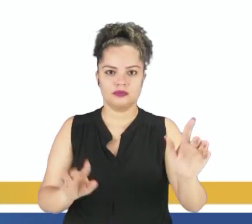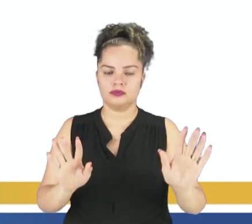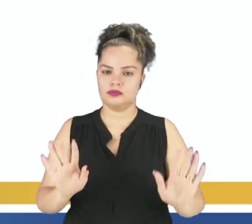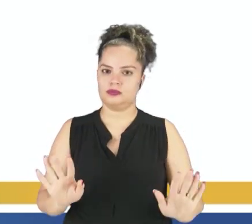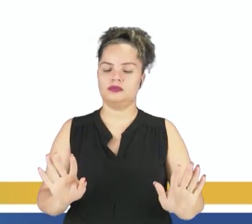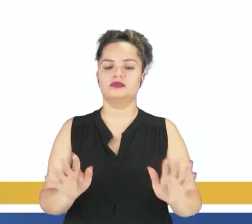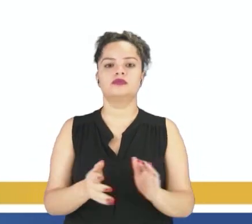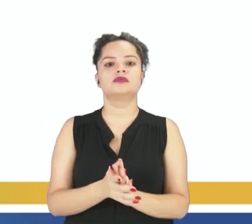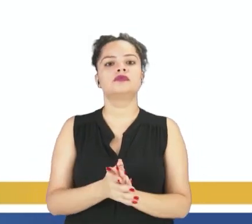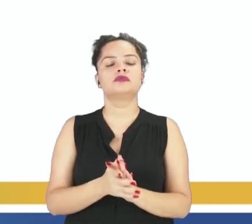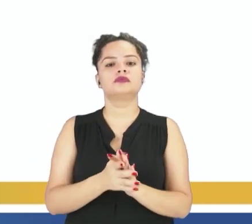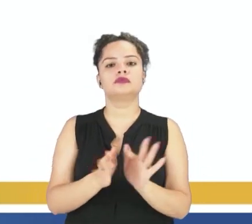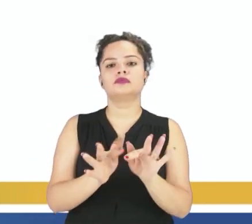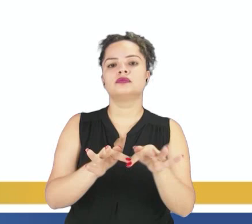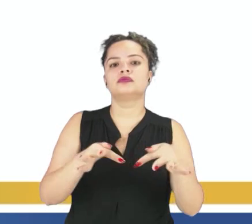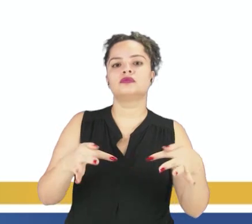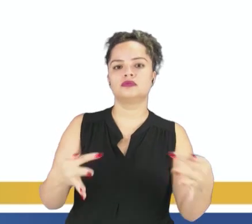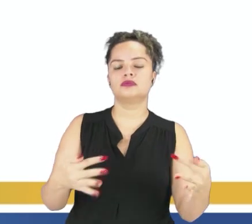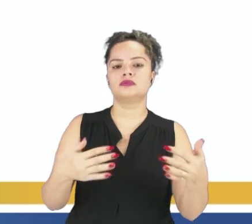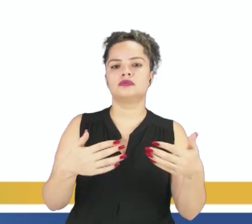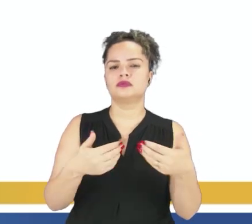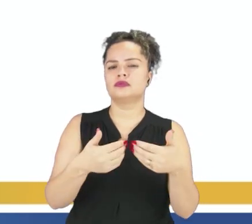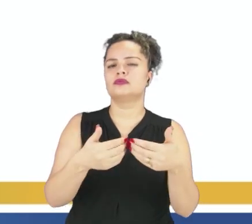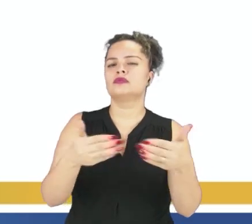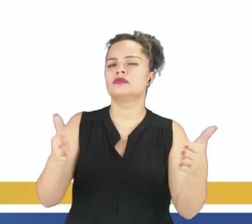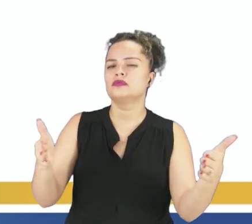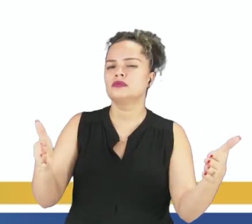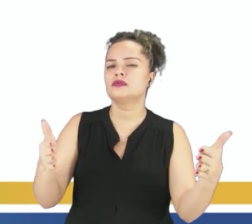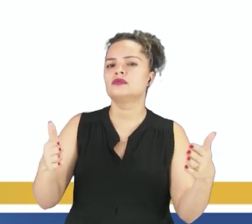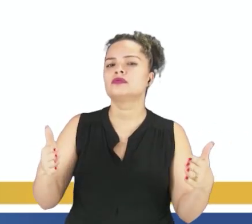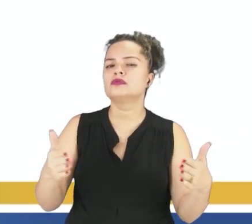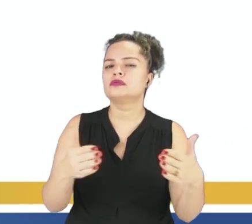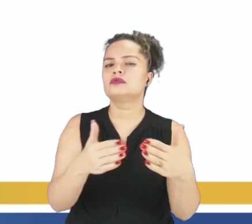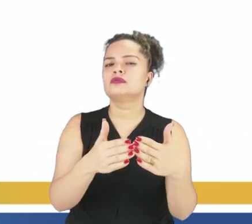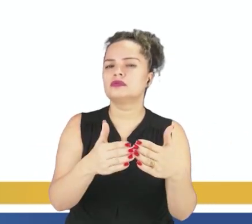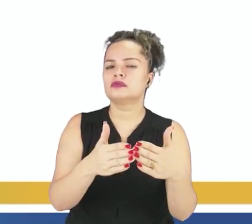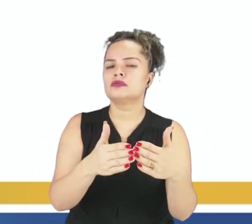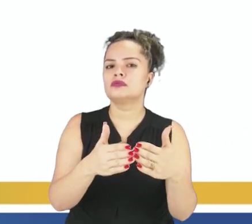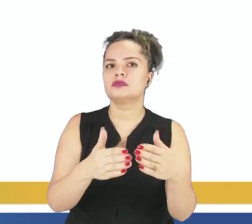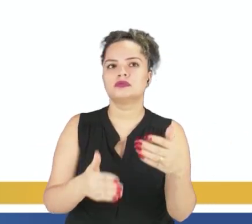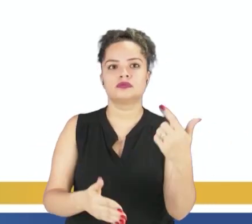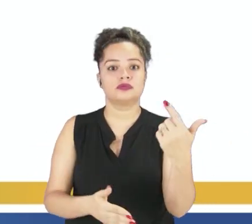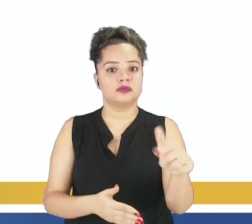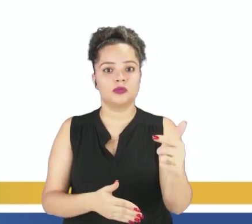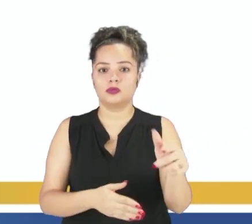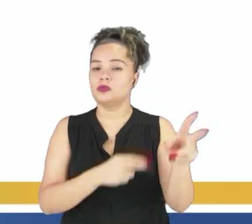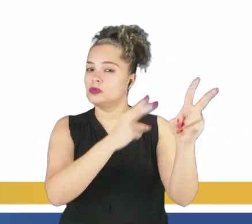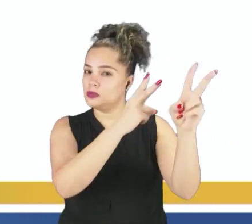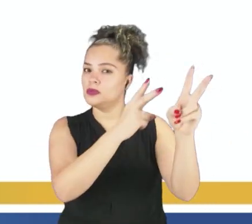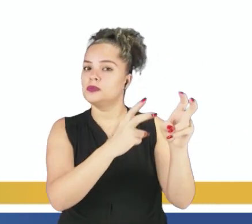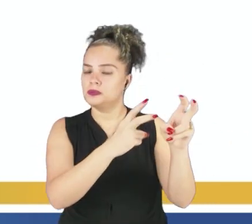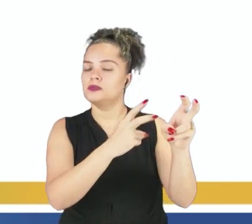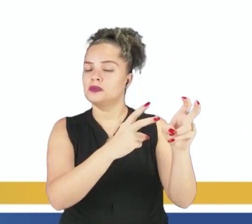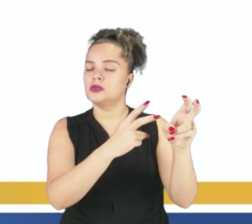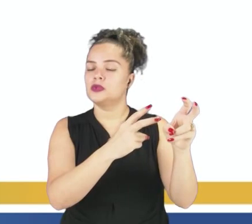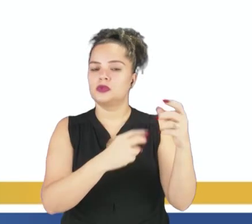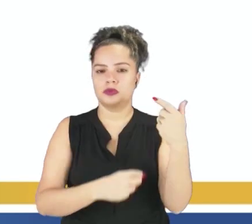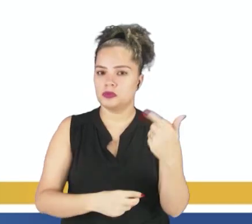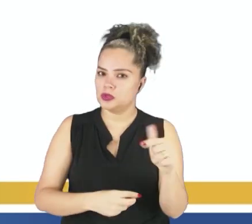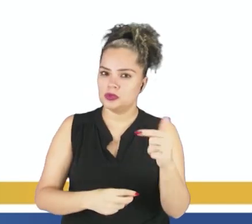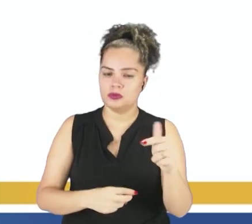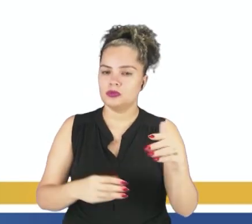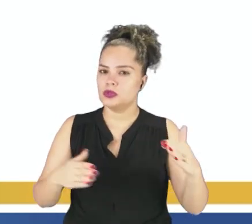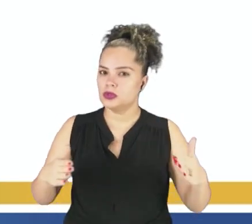outro, certo? É simples. Ela é aberta ou fechada? Observe que nós não temos nenhuma abertura na figura. Nós não temos segmentos